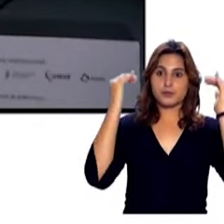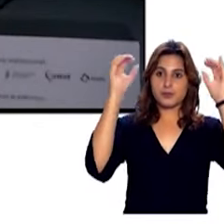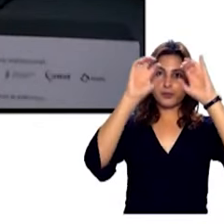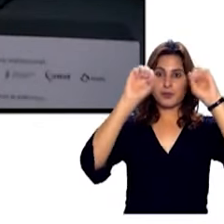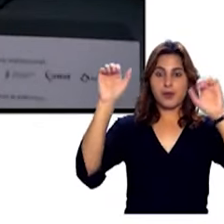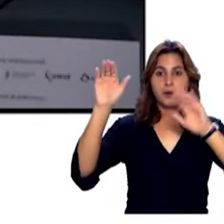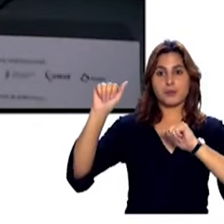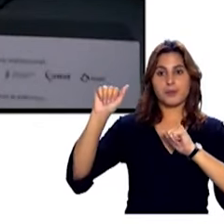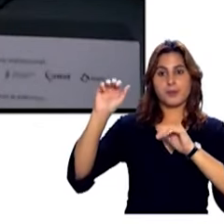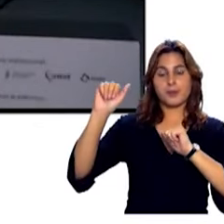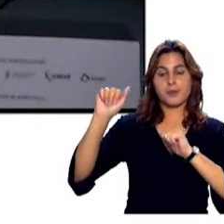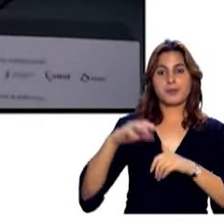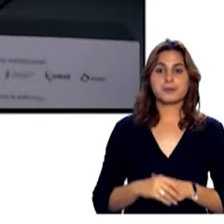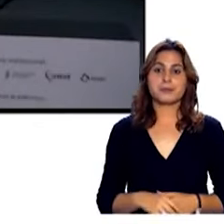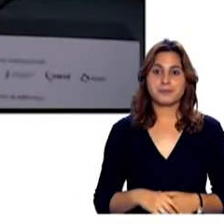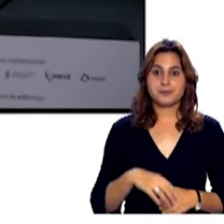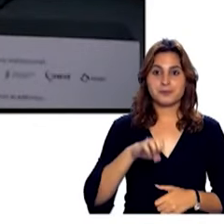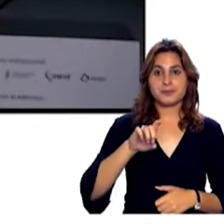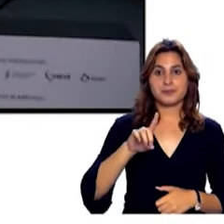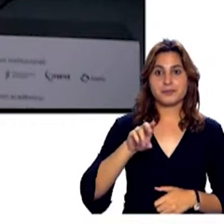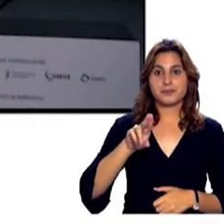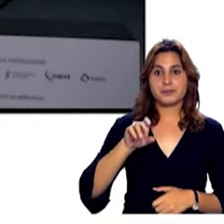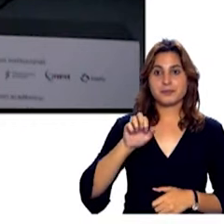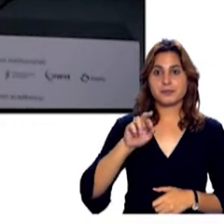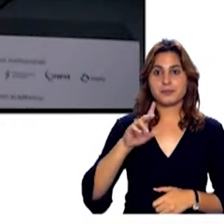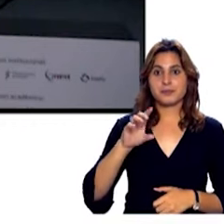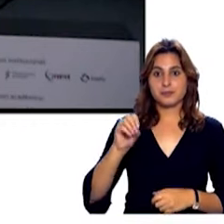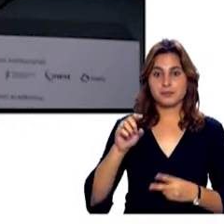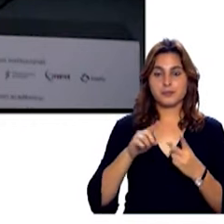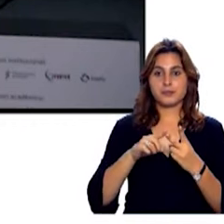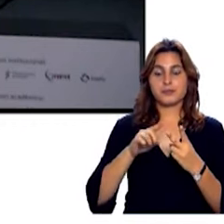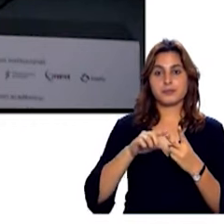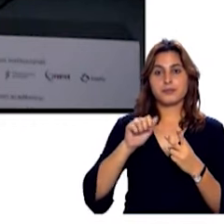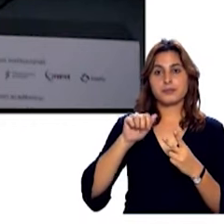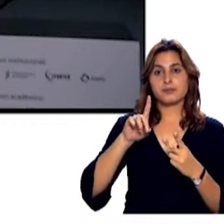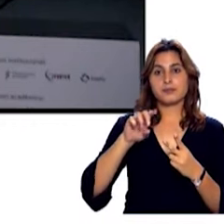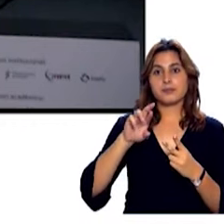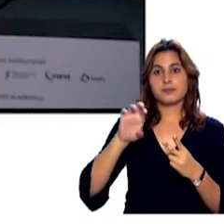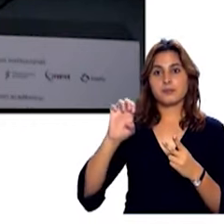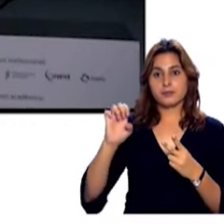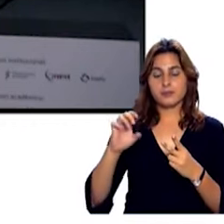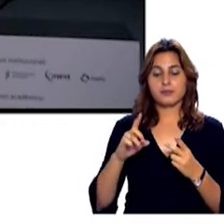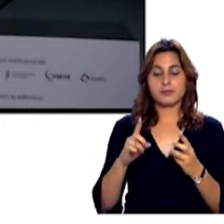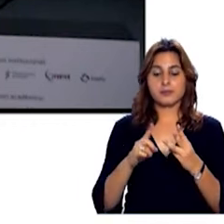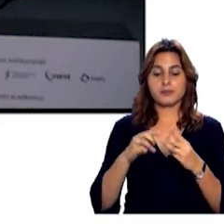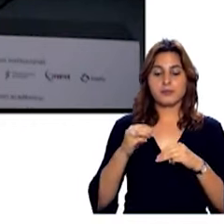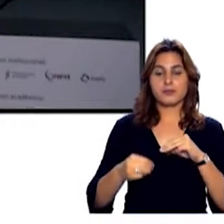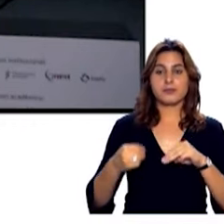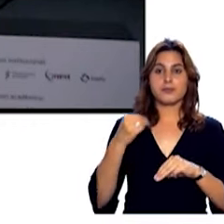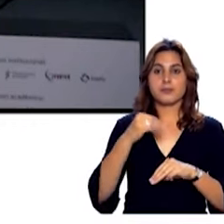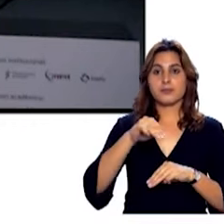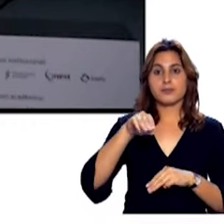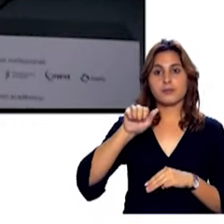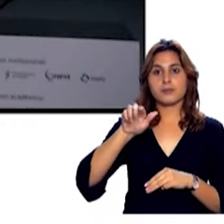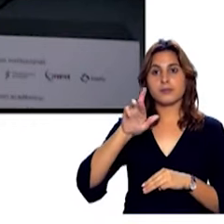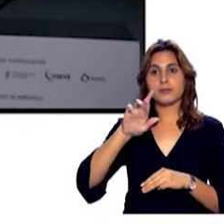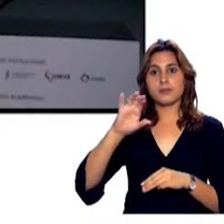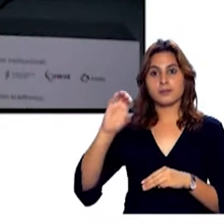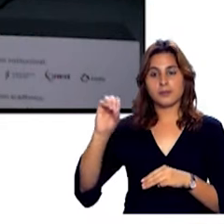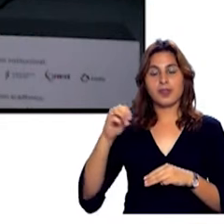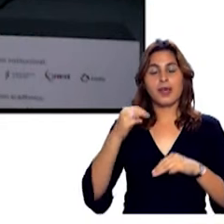Eduardo porres Ortiz de urbina e Andrés martinz arieta e o ministro Mauro Camp Ministro Desse